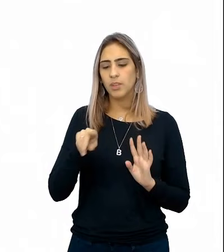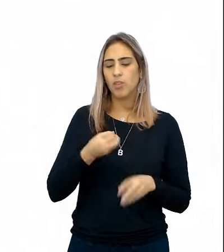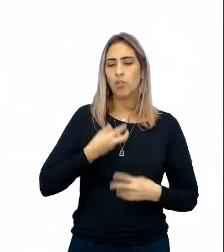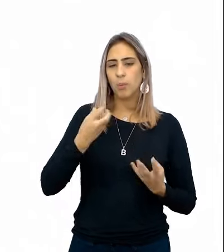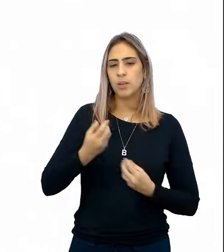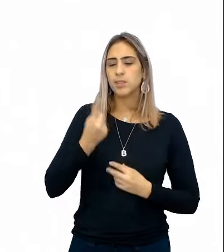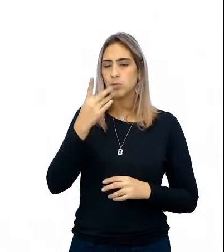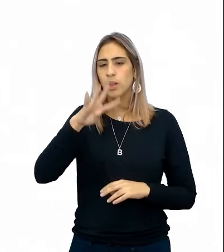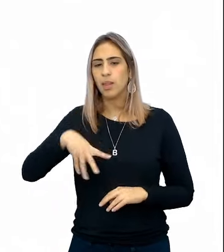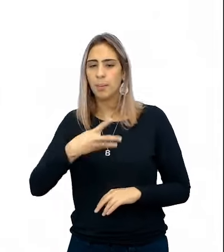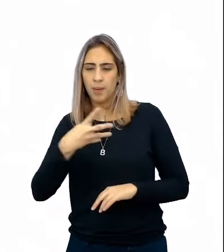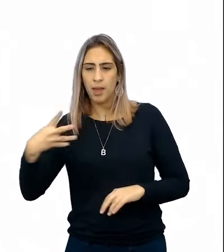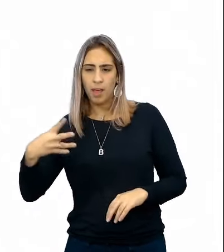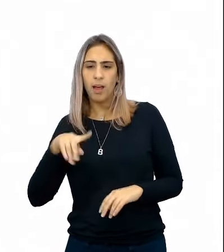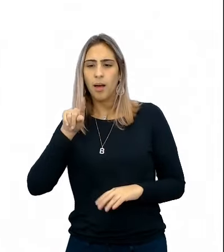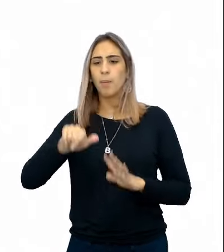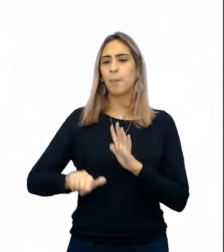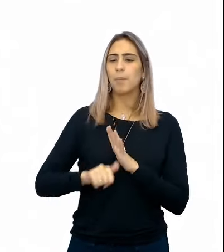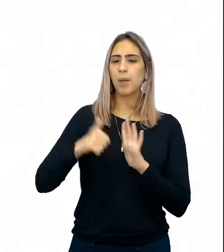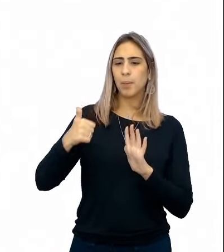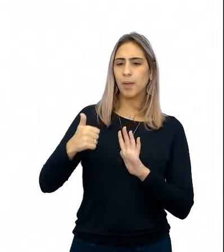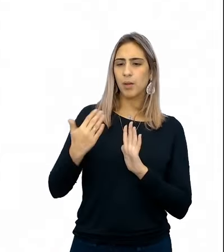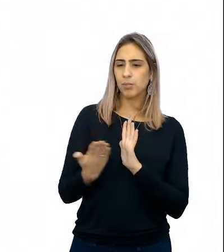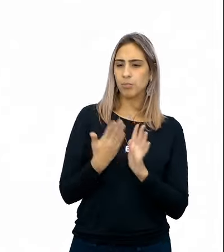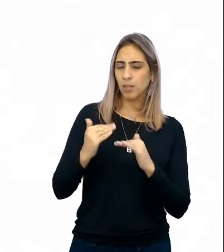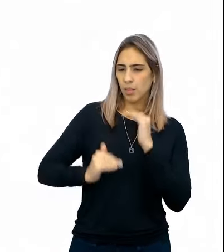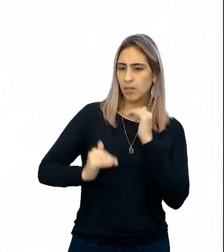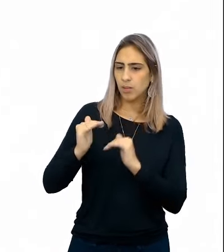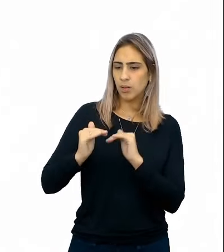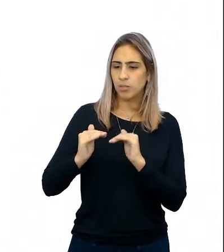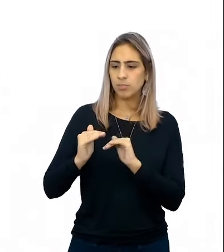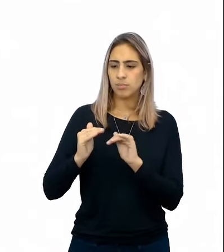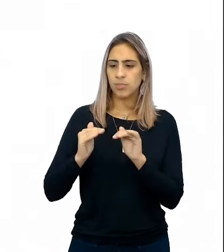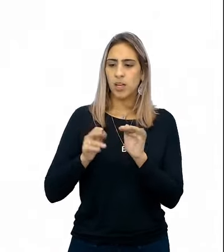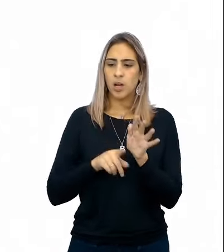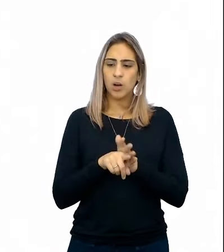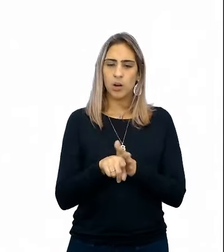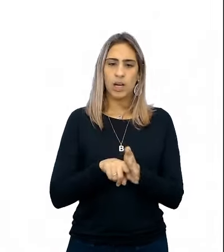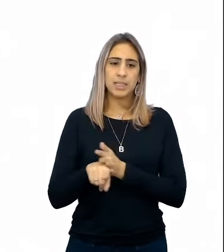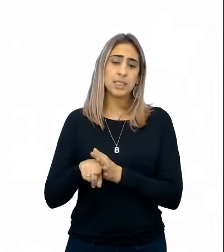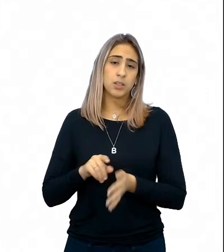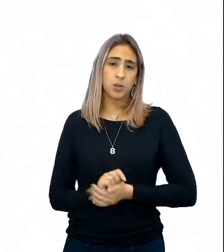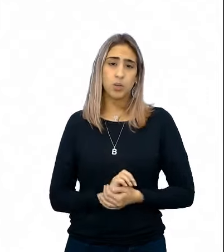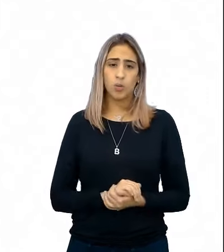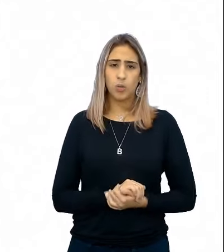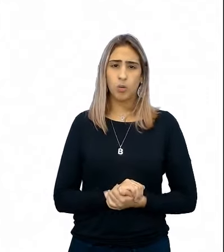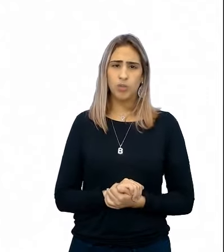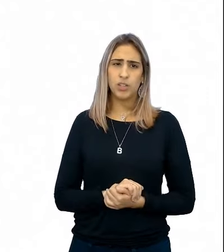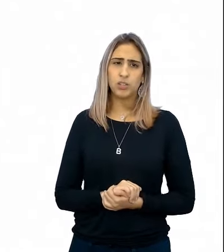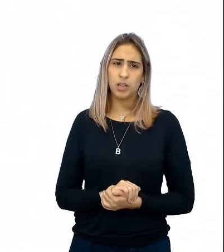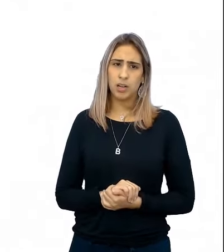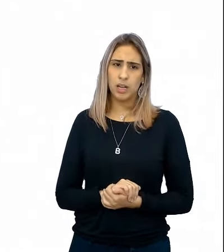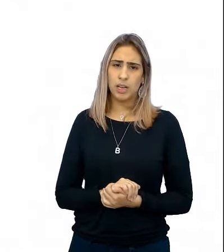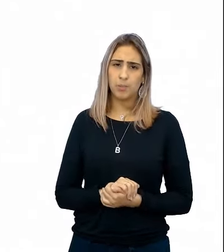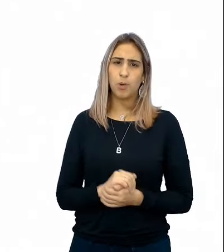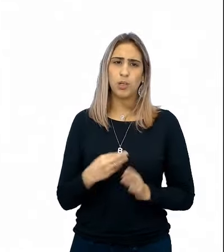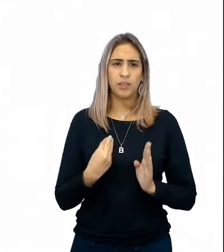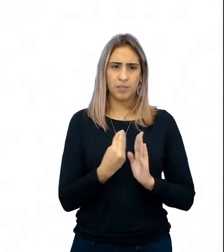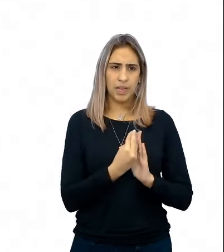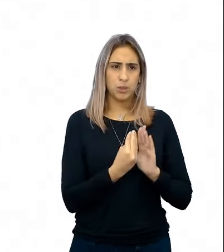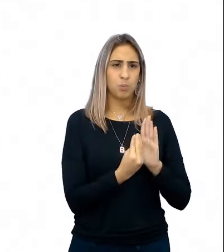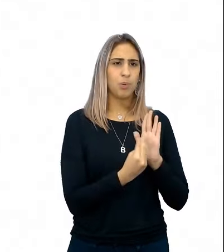de uma tabela. É o primeiro nível de interpretação que aparece e que é bastante pertinente para essa faixa